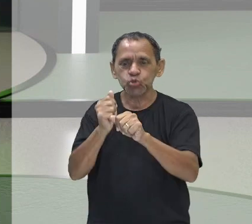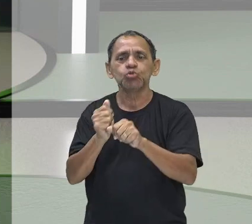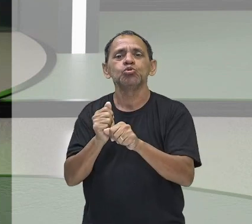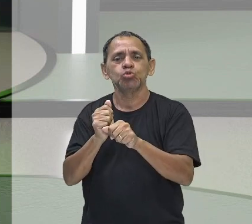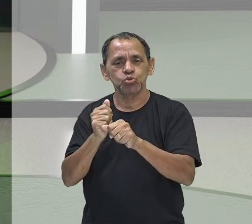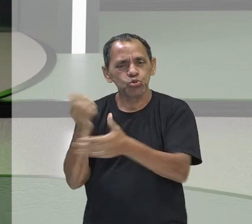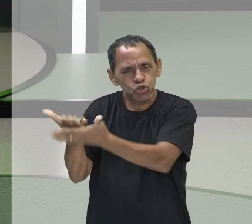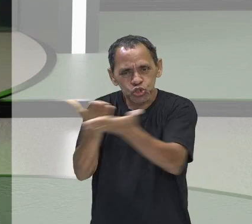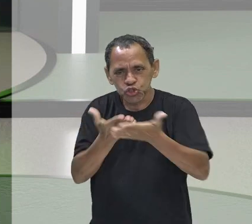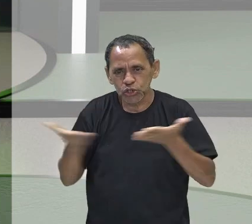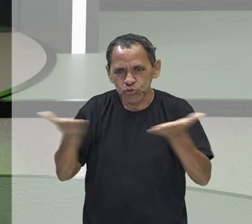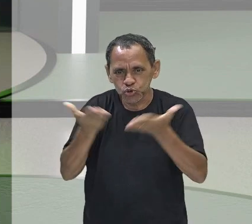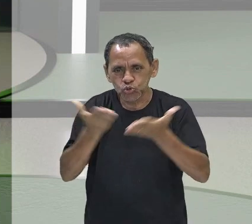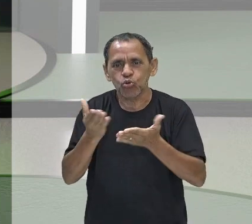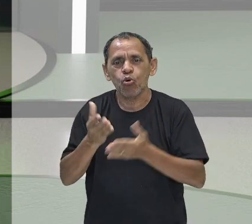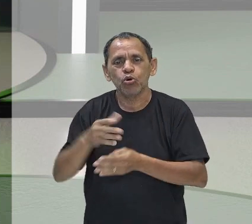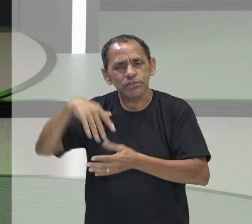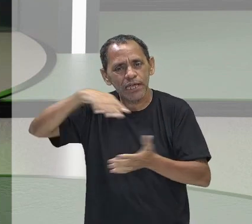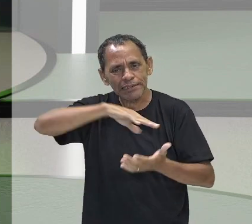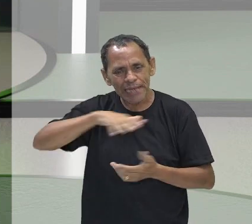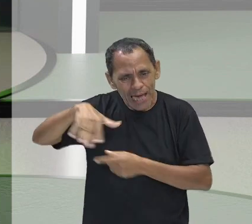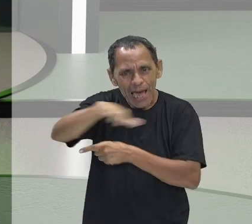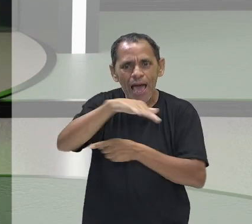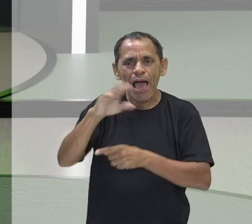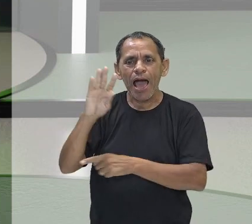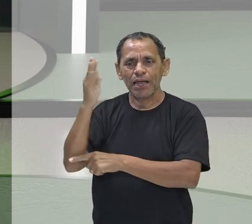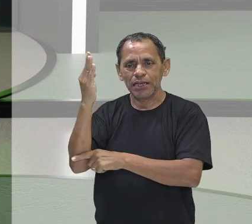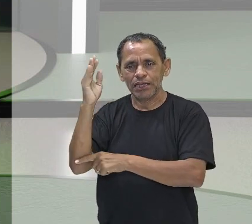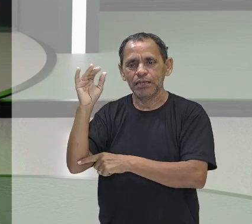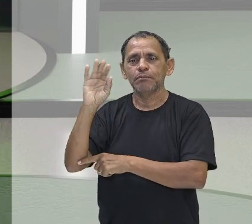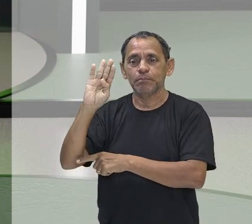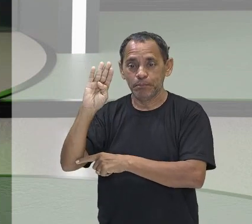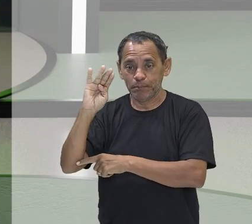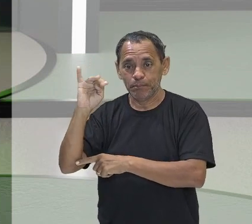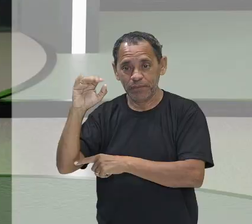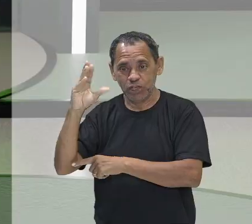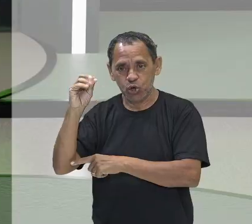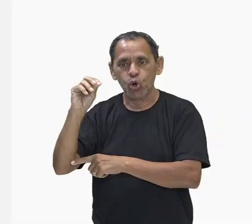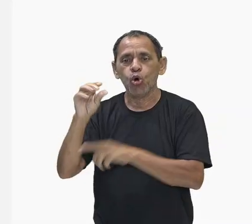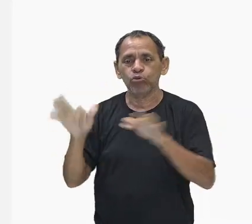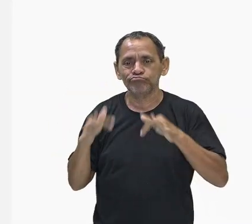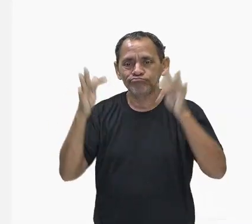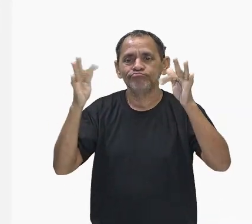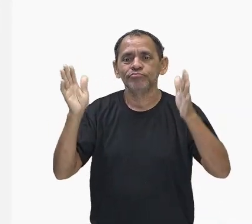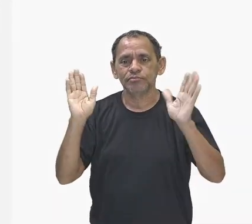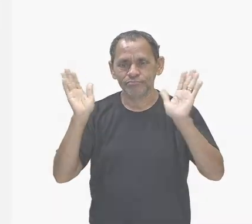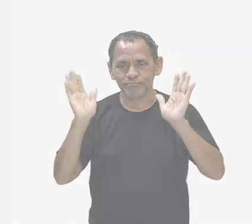universo da biotecnologia, e espero que todos estejam bem, e até a próxima.